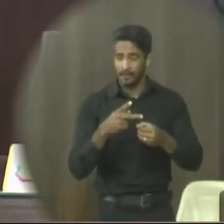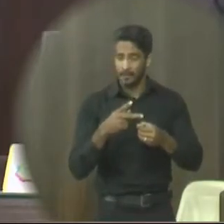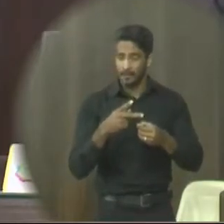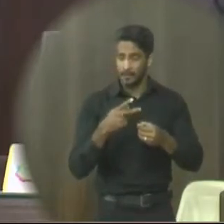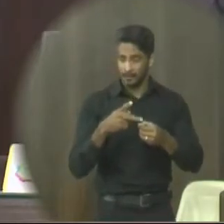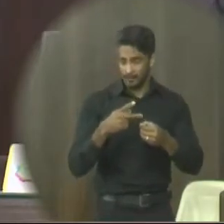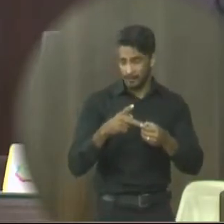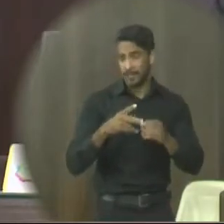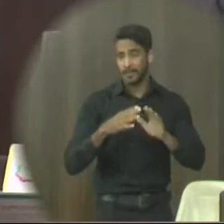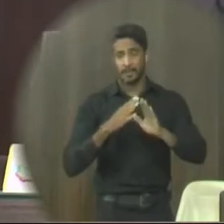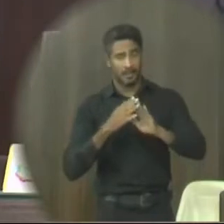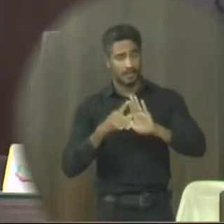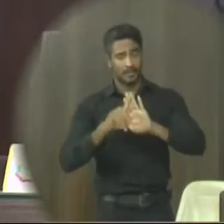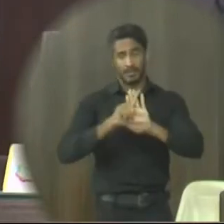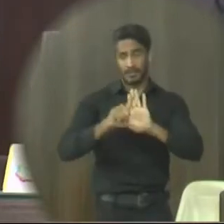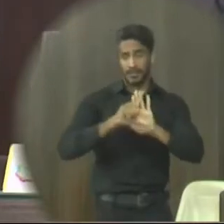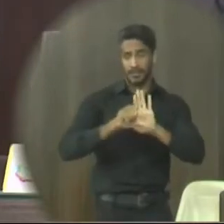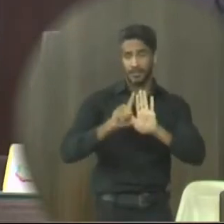dessas egrécias casas legislativas.